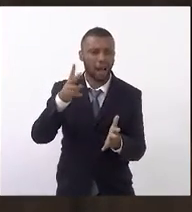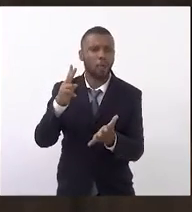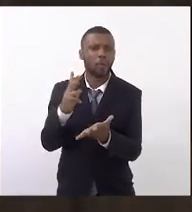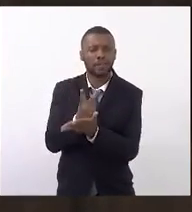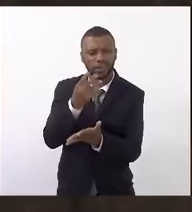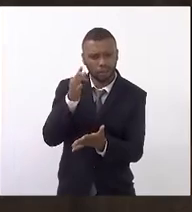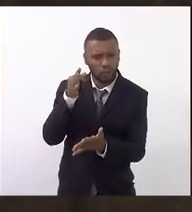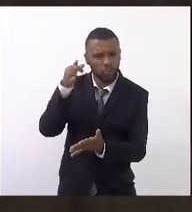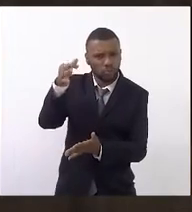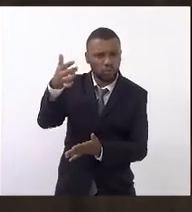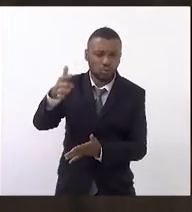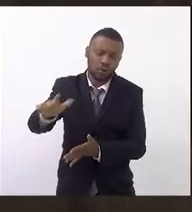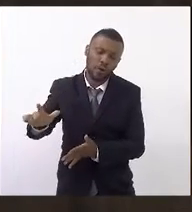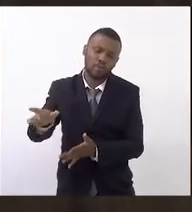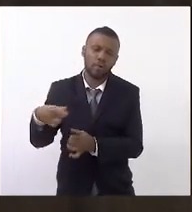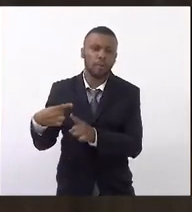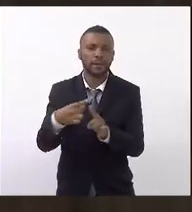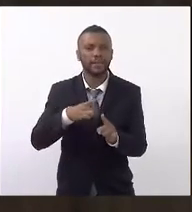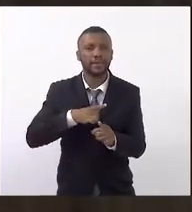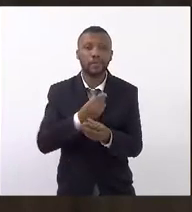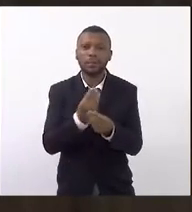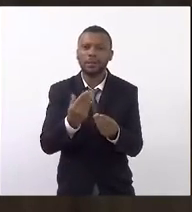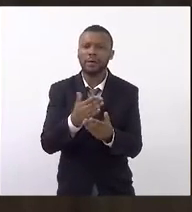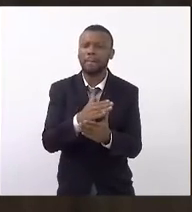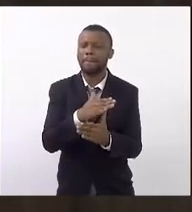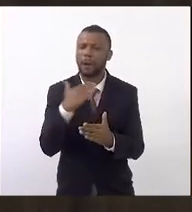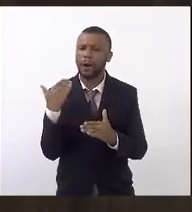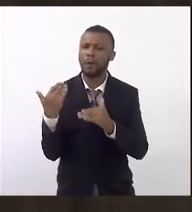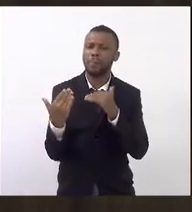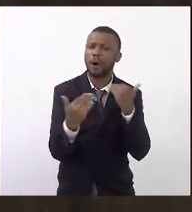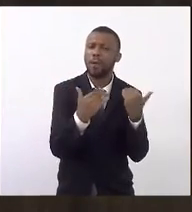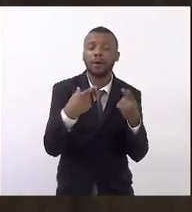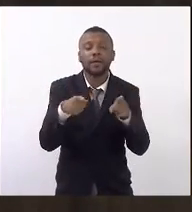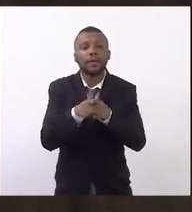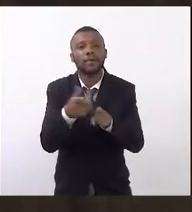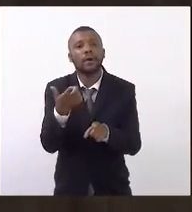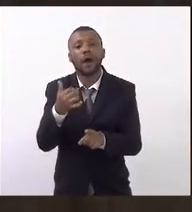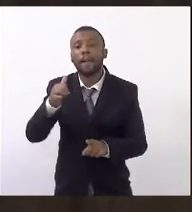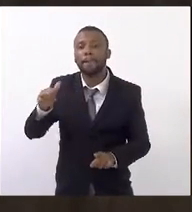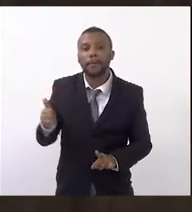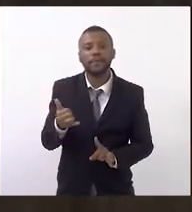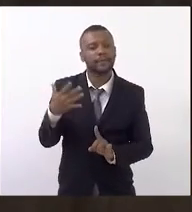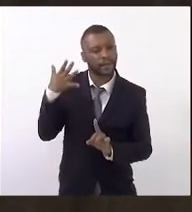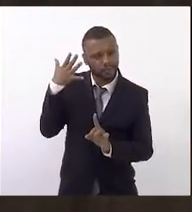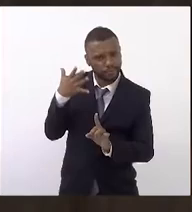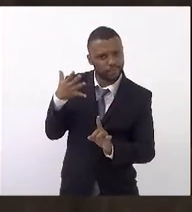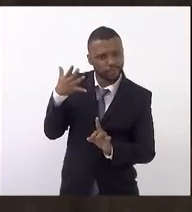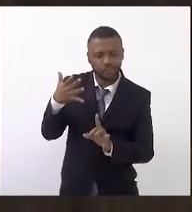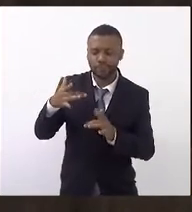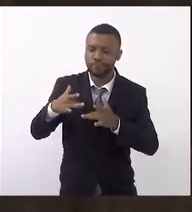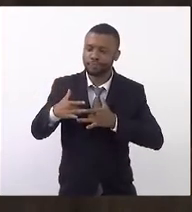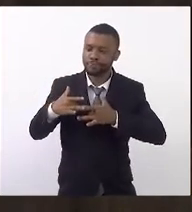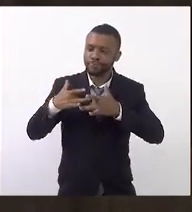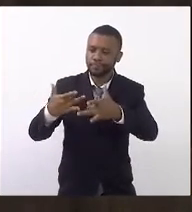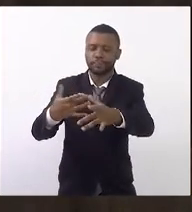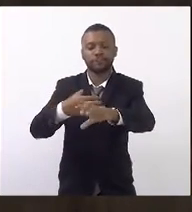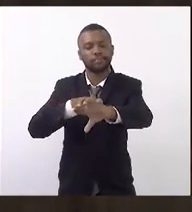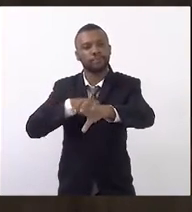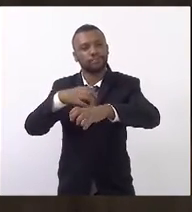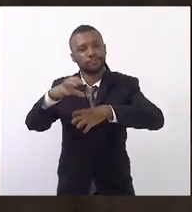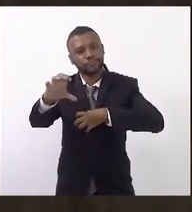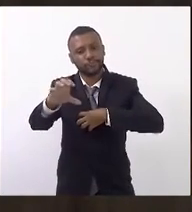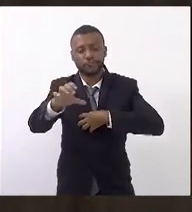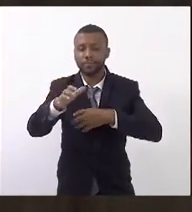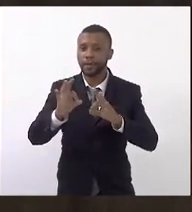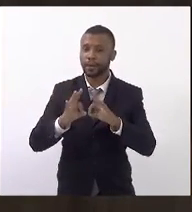muitas pessoas mortas, e aqui também me solidarizar com as famílias que perderam seus entes queridos nessas últimas